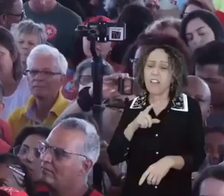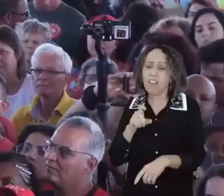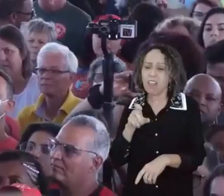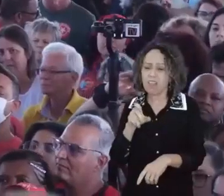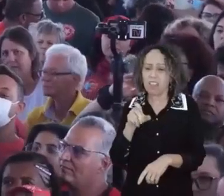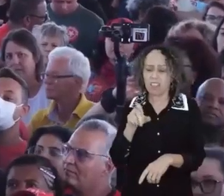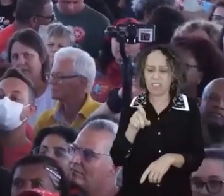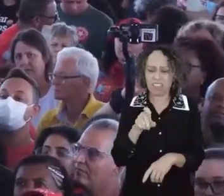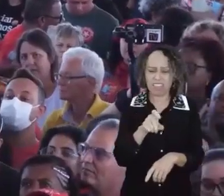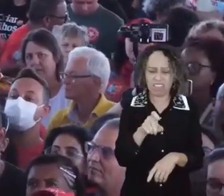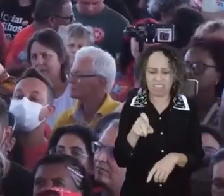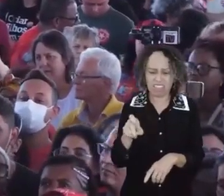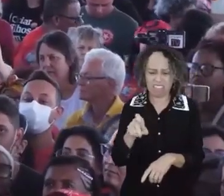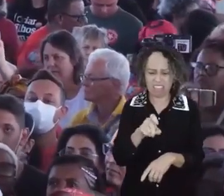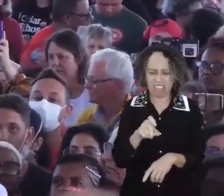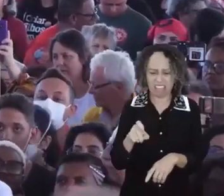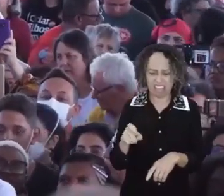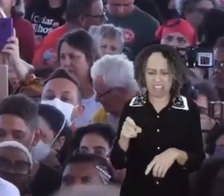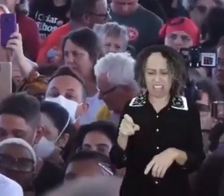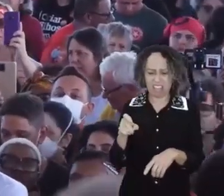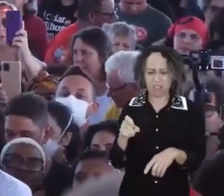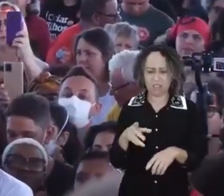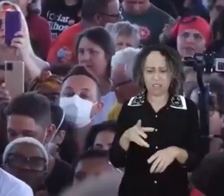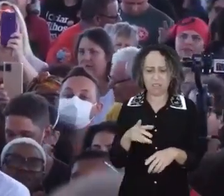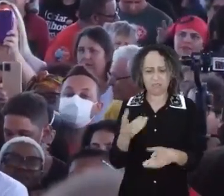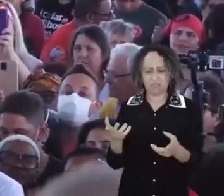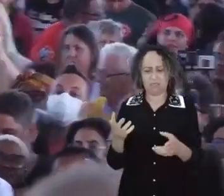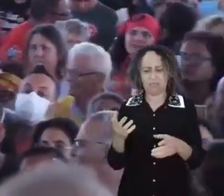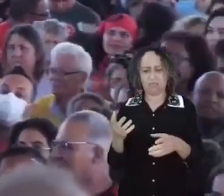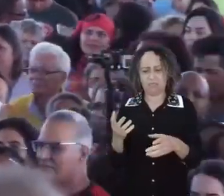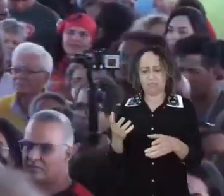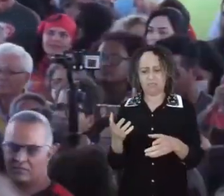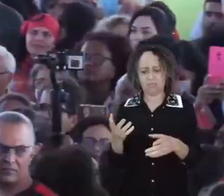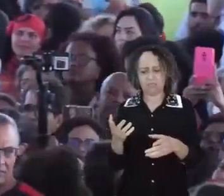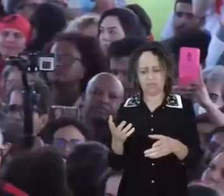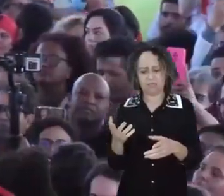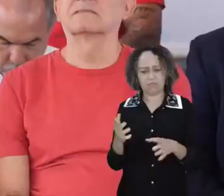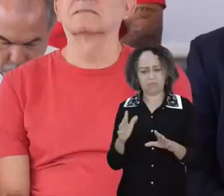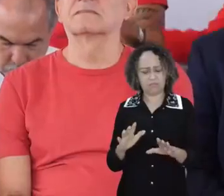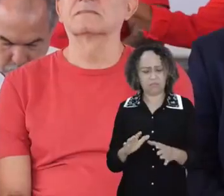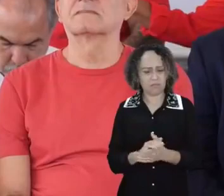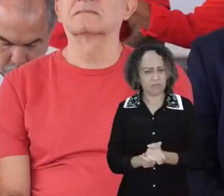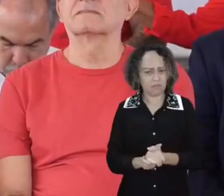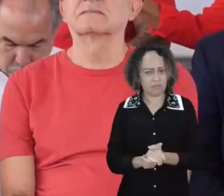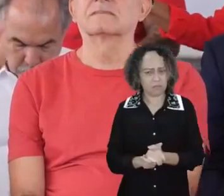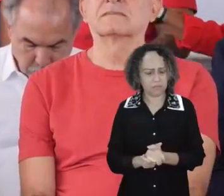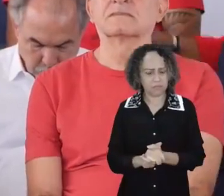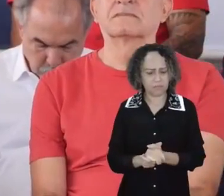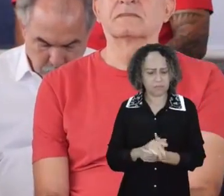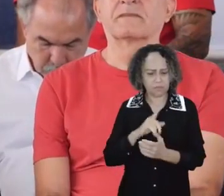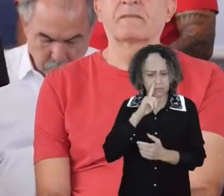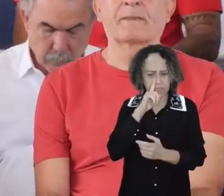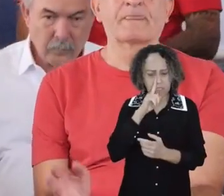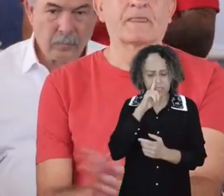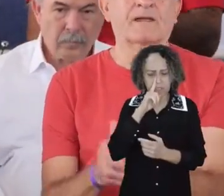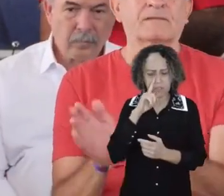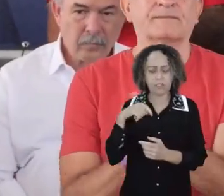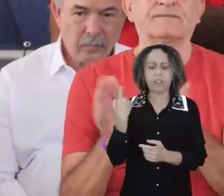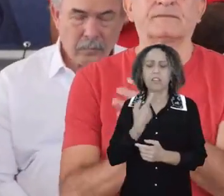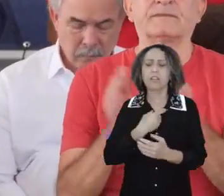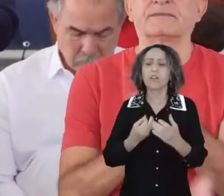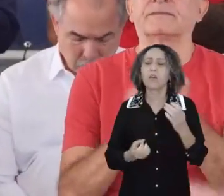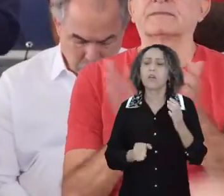nossas crianças, não picar. E nós, Lula, construímos aqui um centro materno infantil.